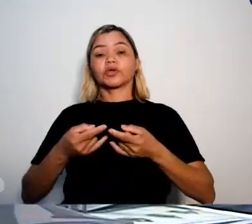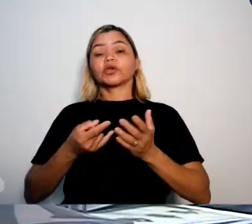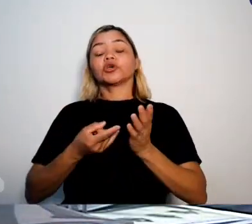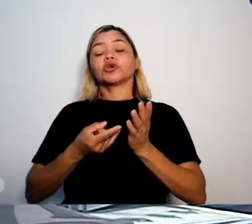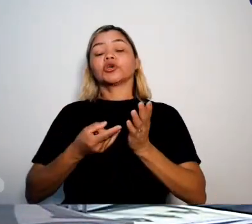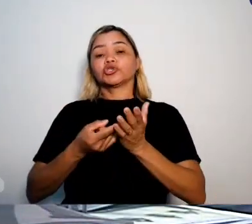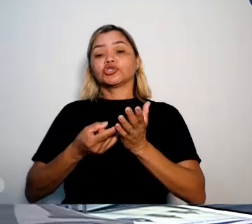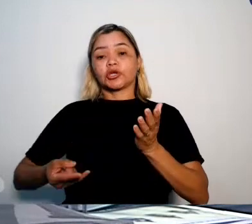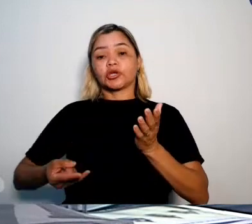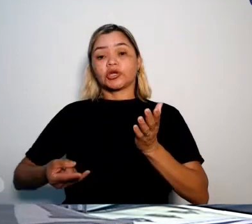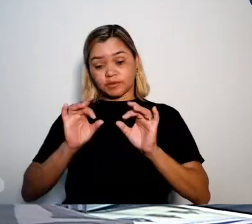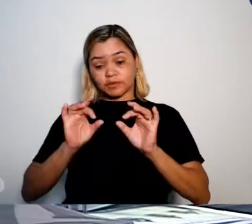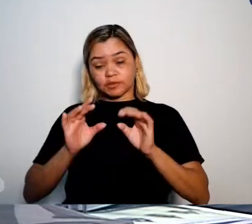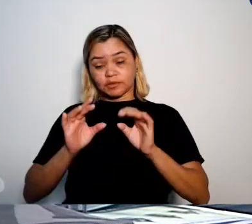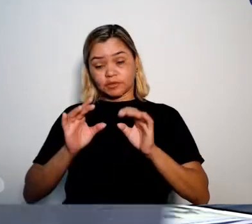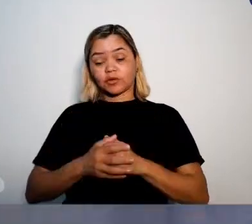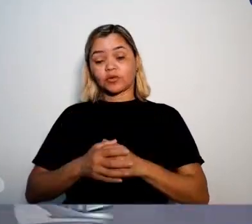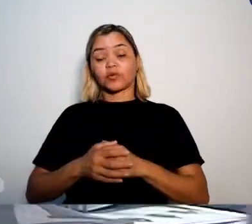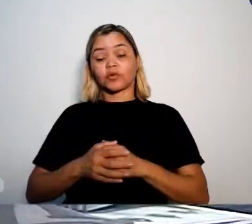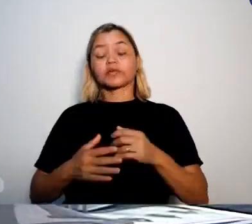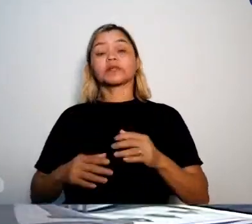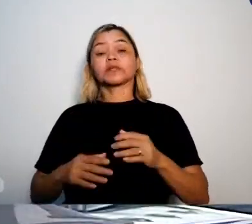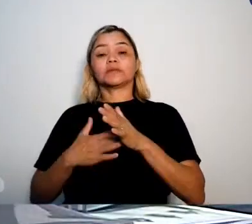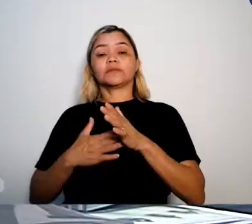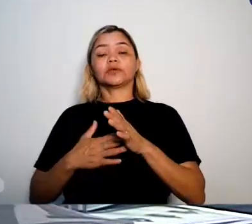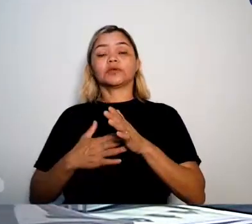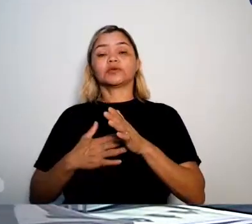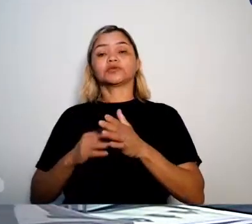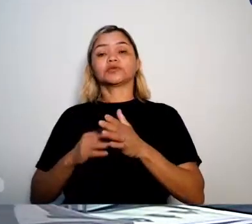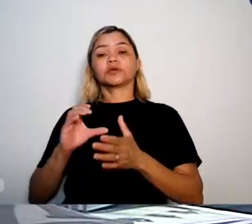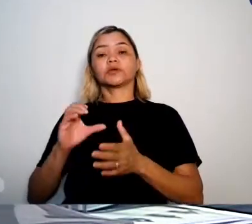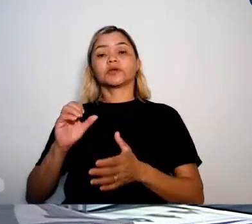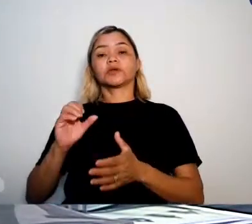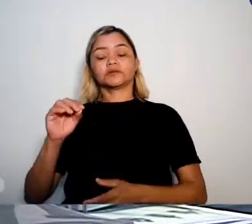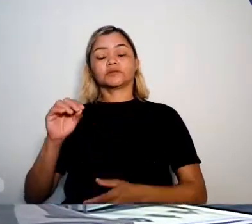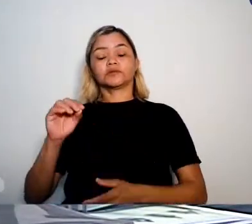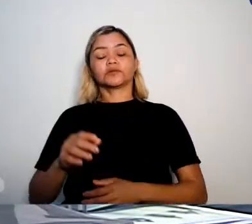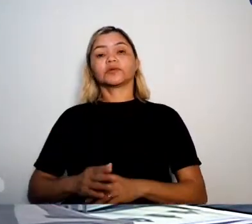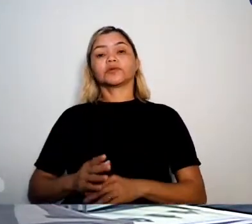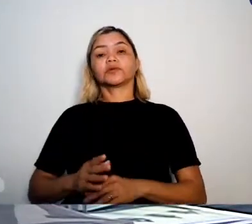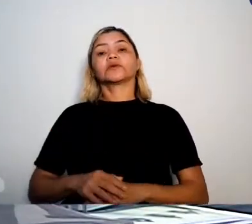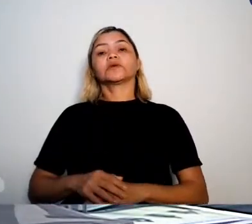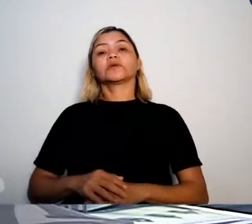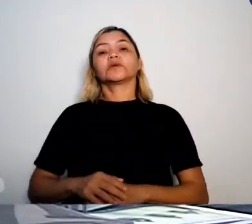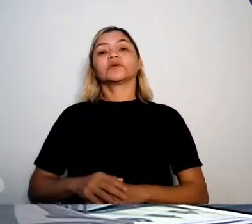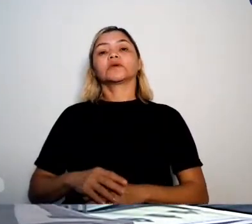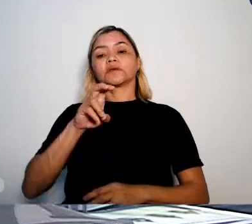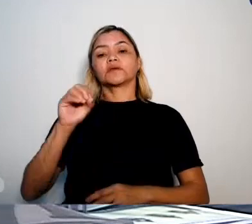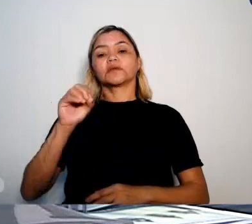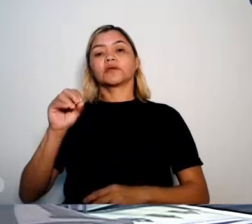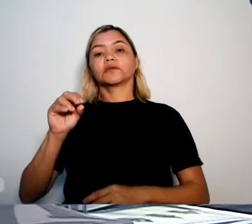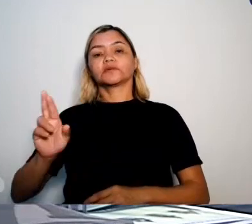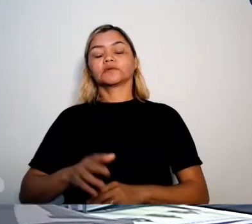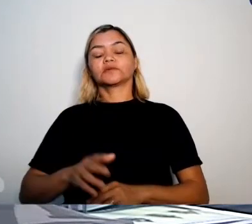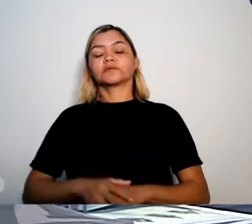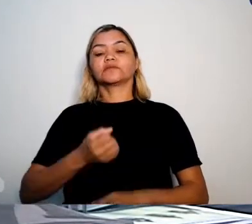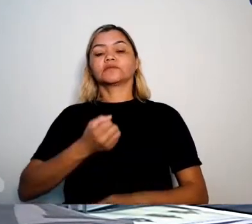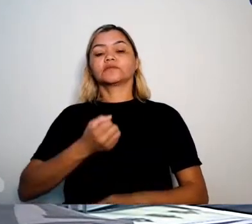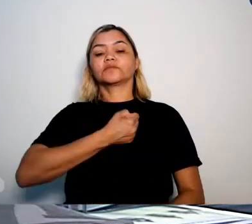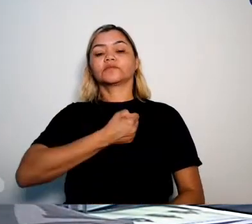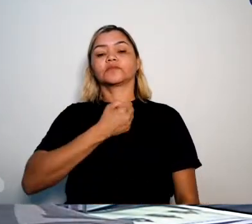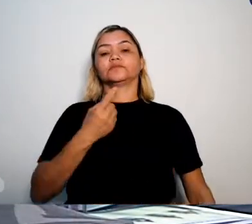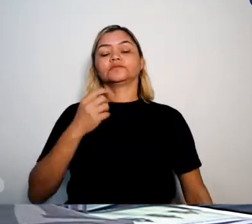de crédito superiores a R$ 500. Número 1313, de autoria